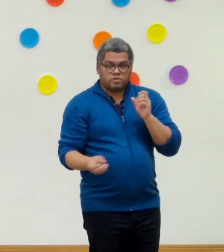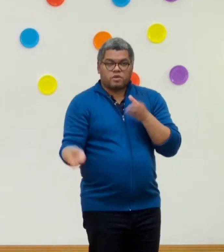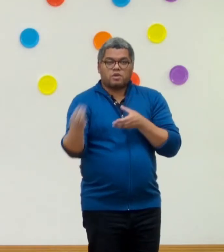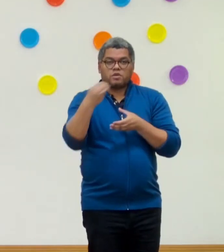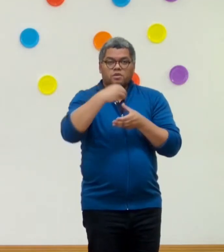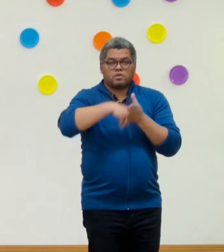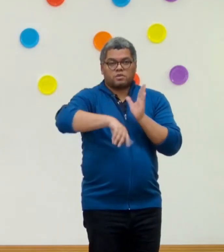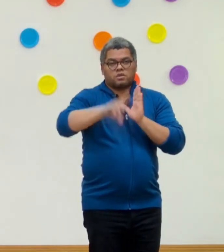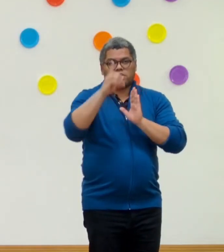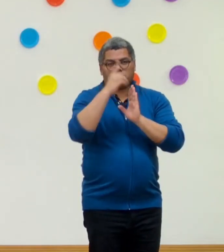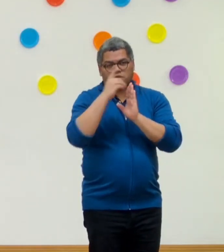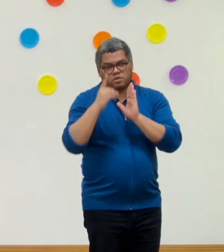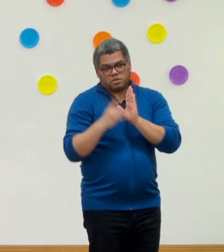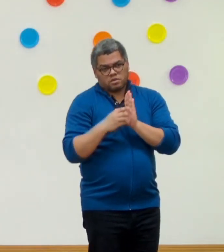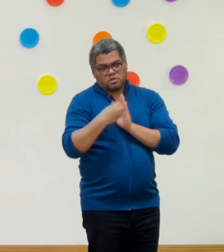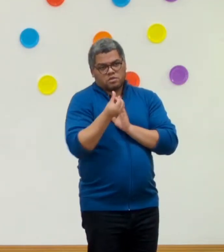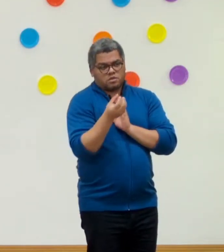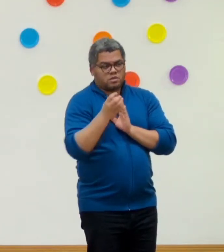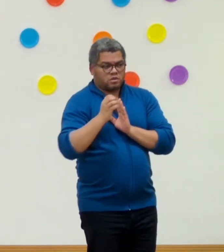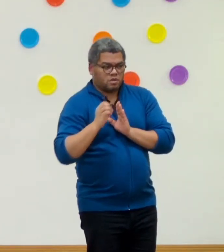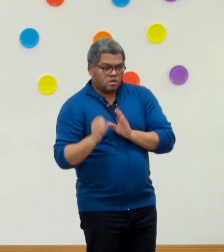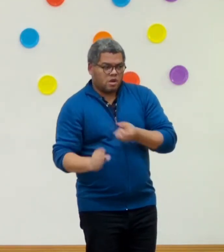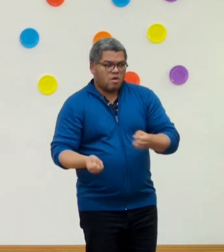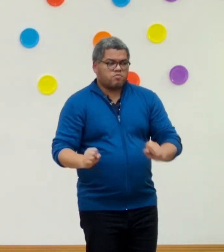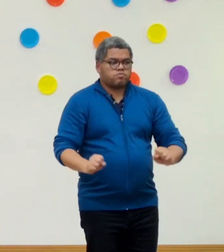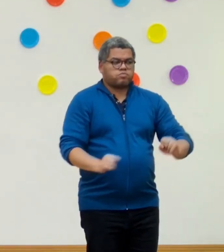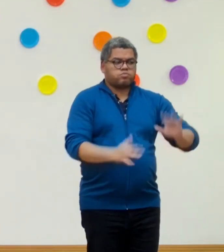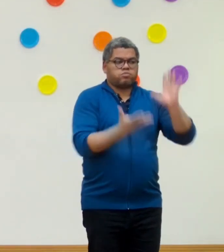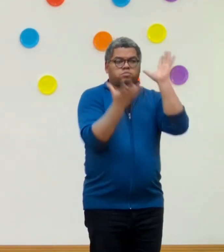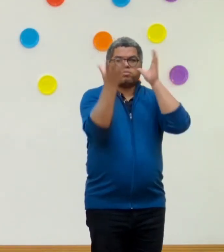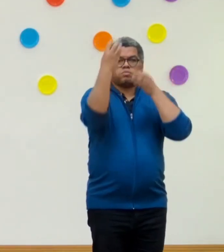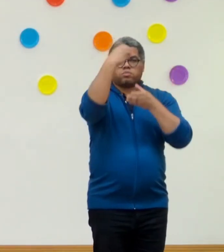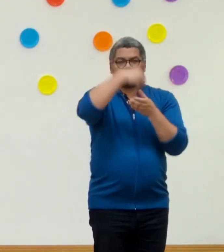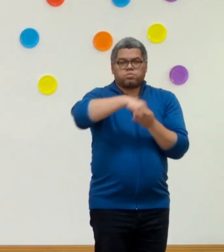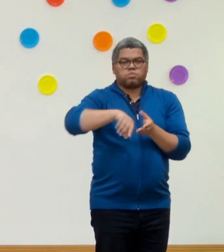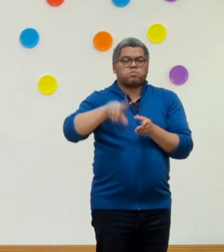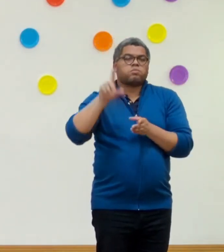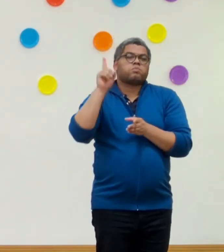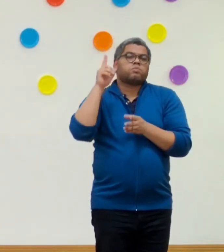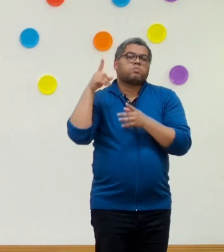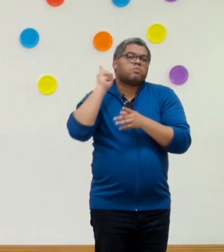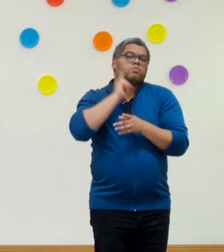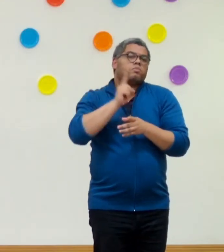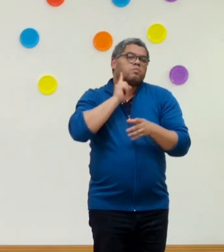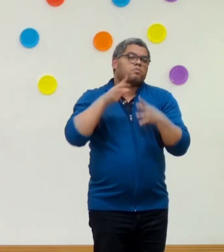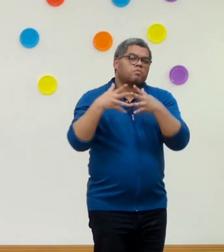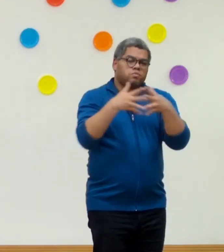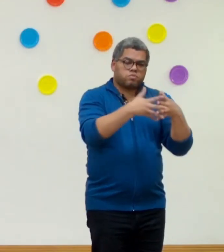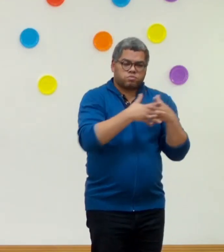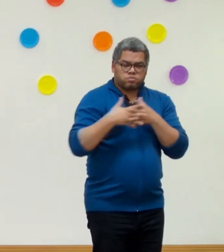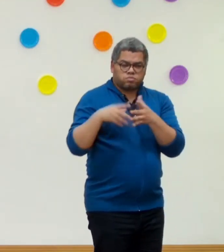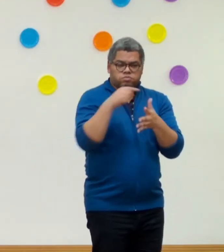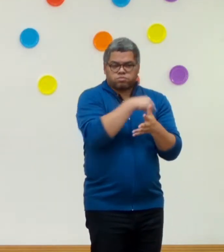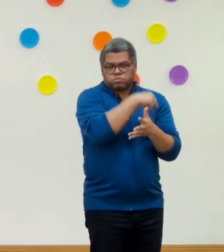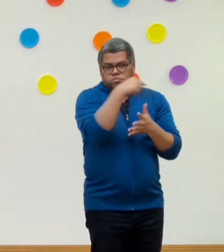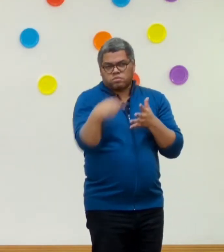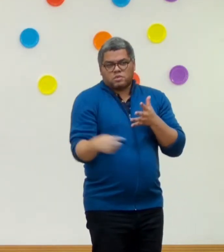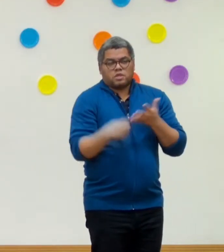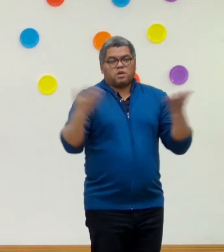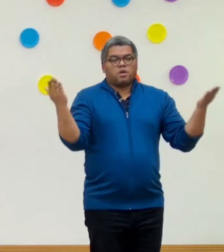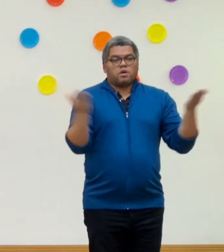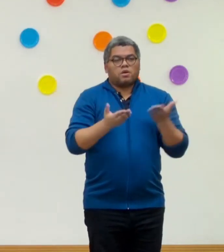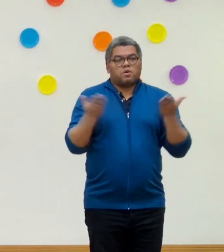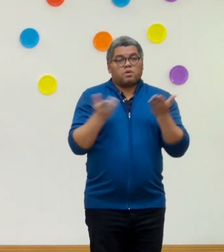Hippie, né? O festival dos Estados Unidos, Woodstock e por aí vai. Então nós temos aí